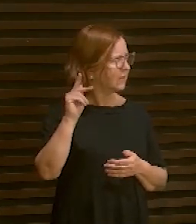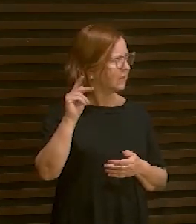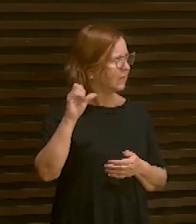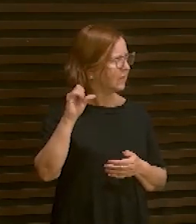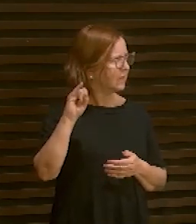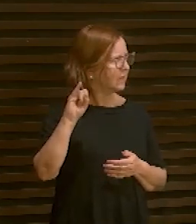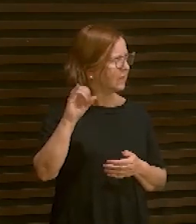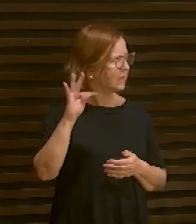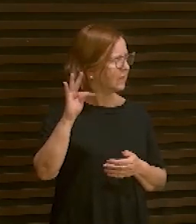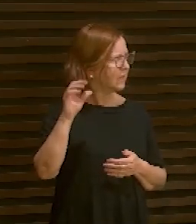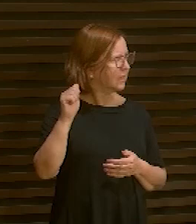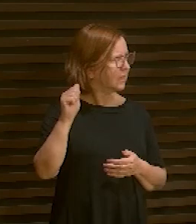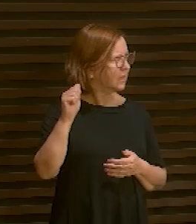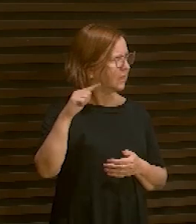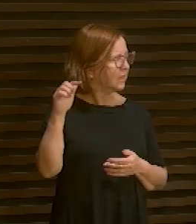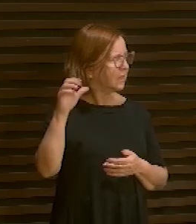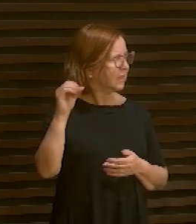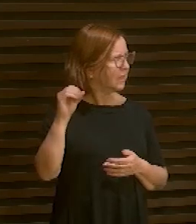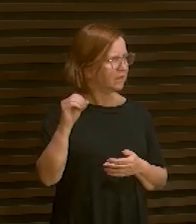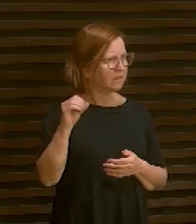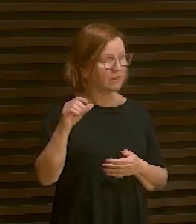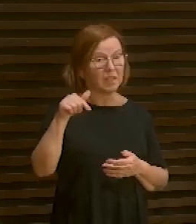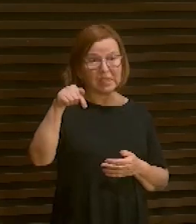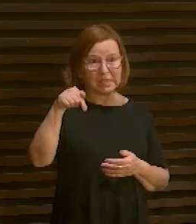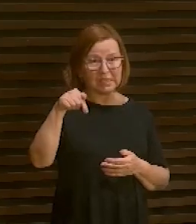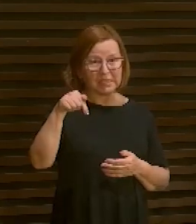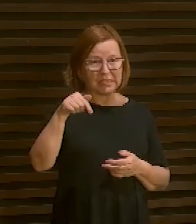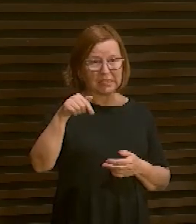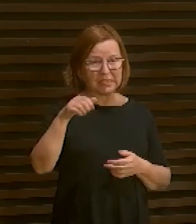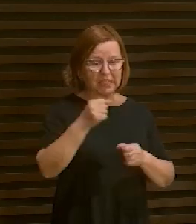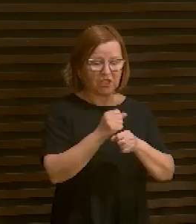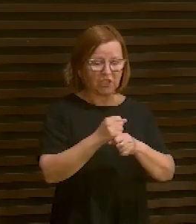7 anos dentro de uma masmorra,